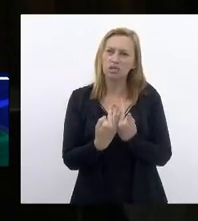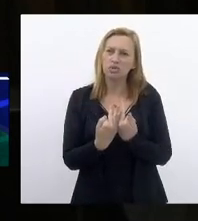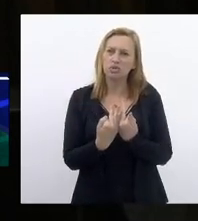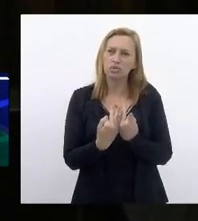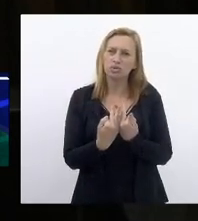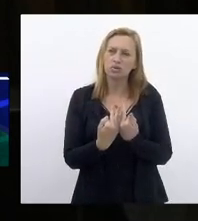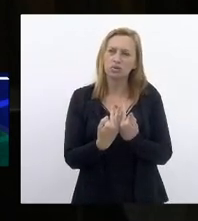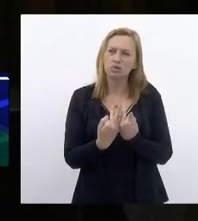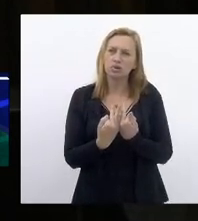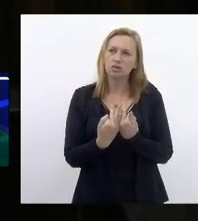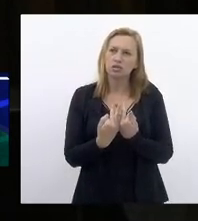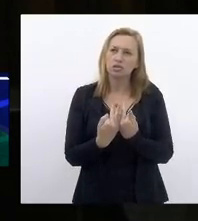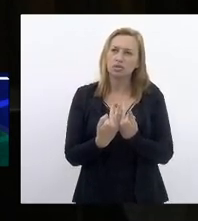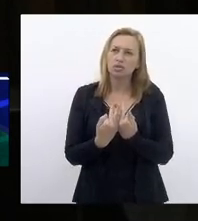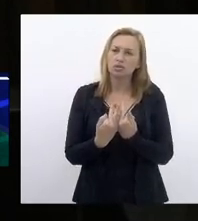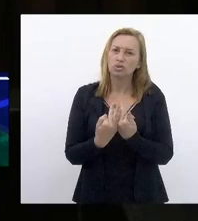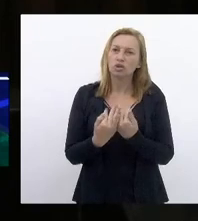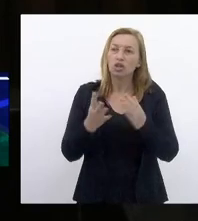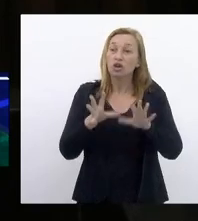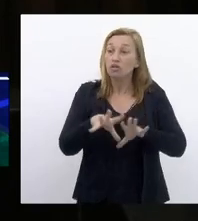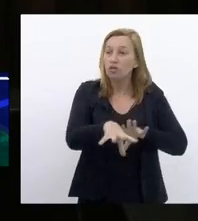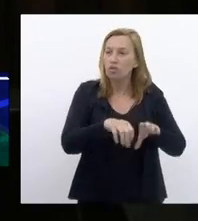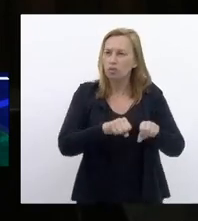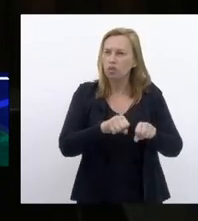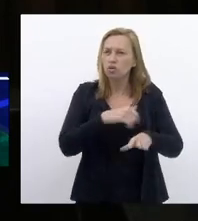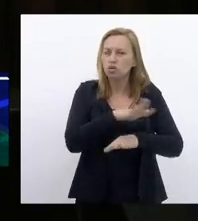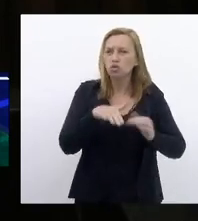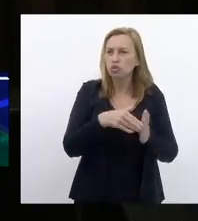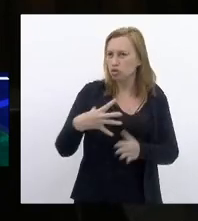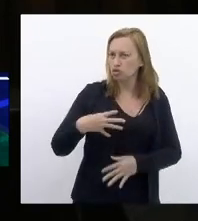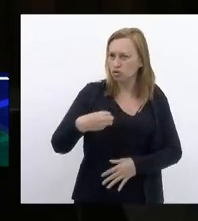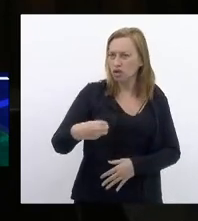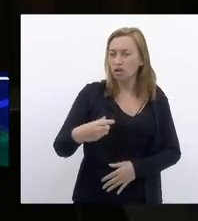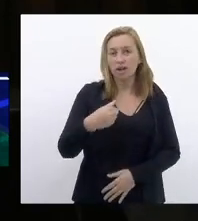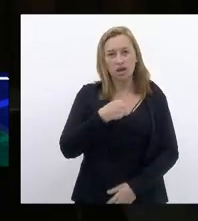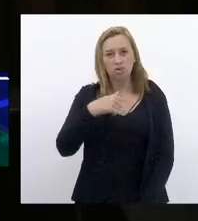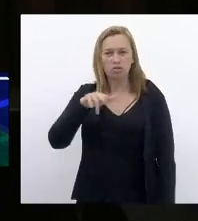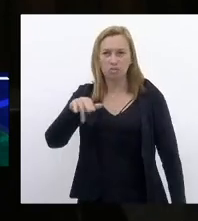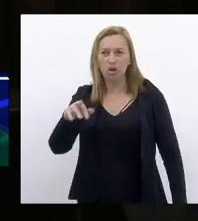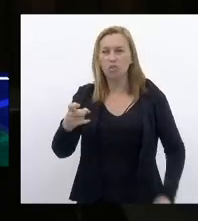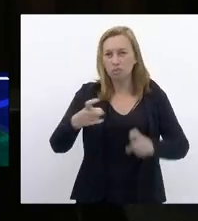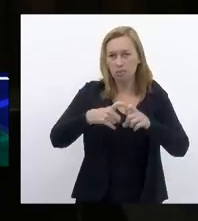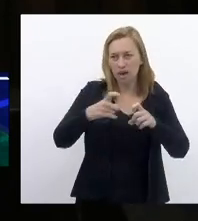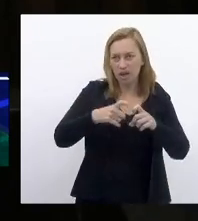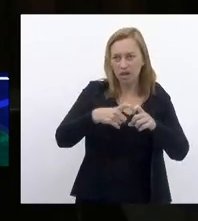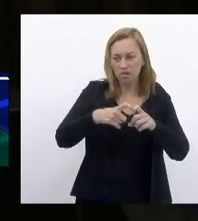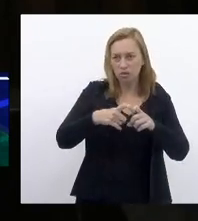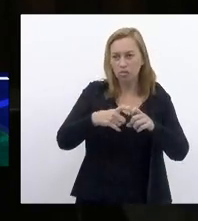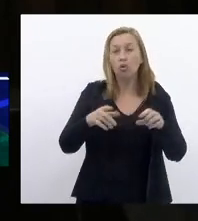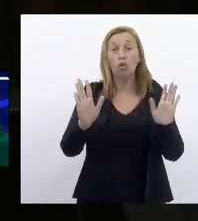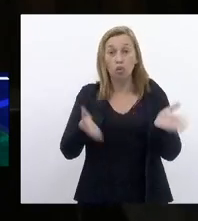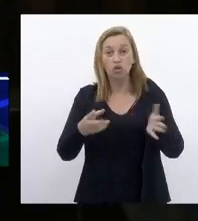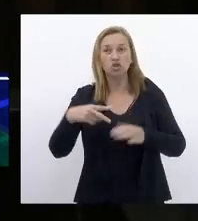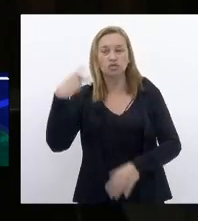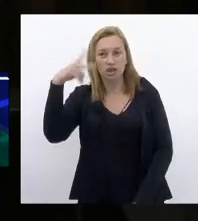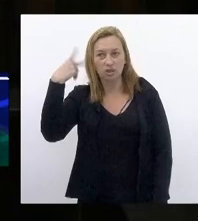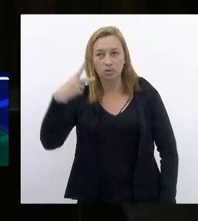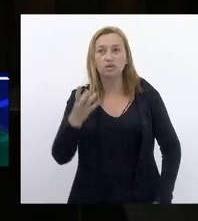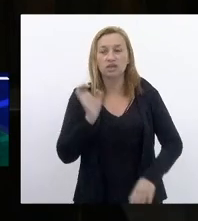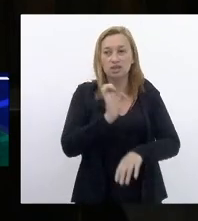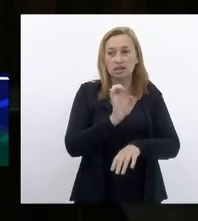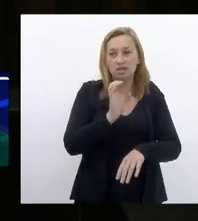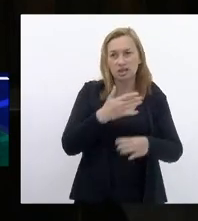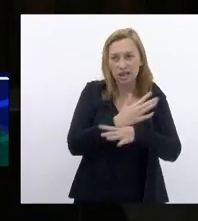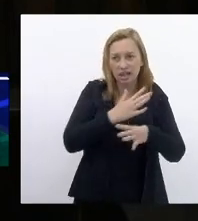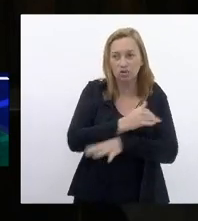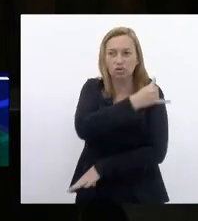empreendeu nesse estado, formou os filhos, tanto eu quanto meu irmão, médico, neurocirurgião, hoje vereador da cidade do Rio de Janeiro.